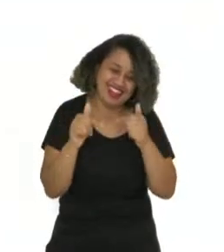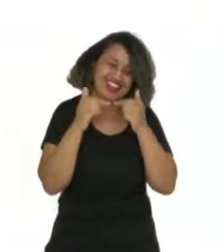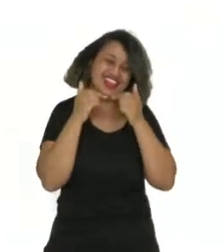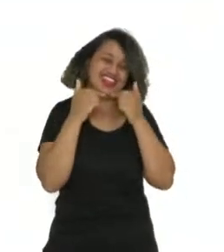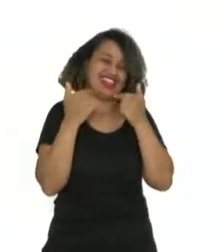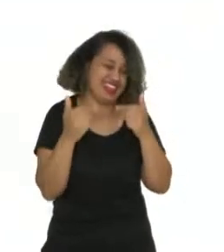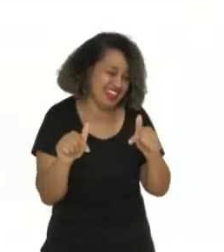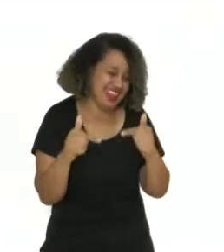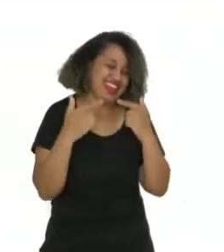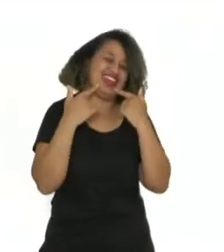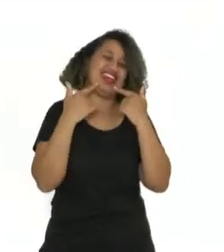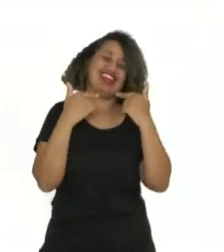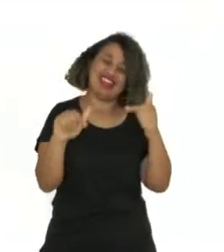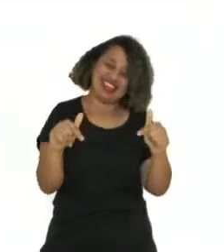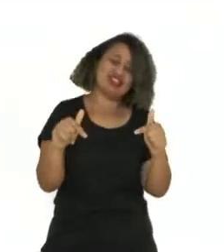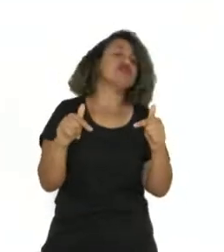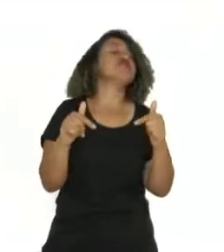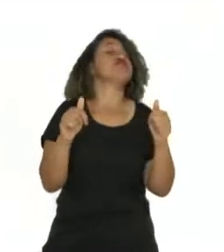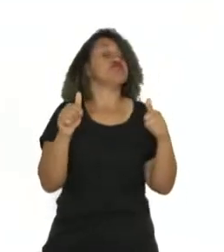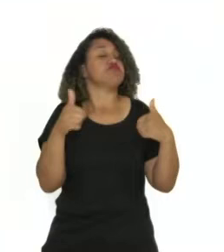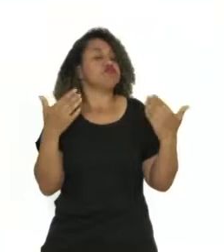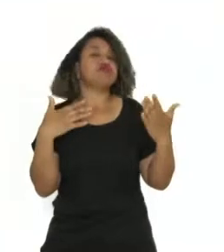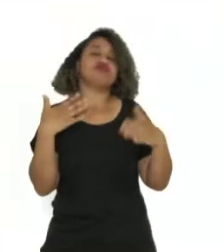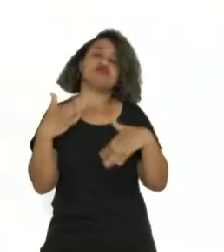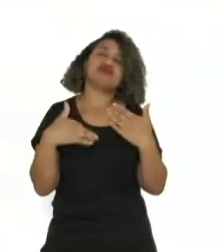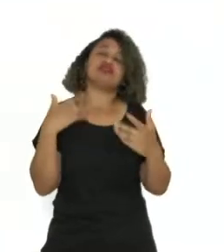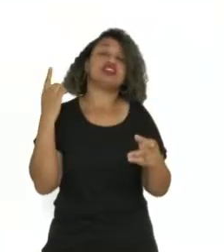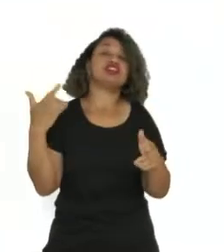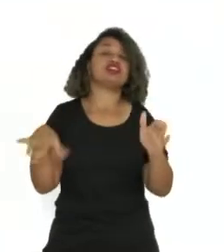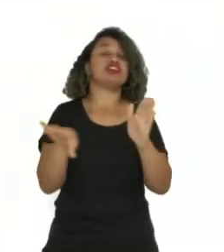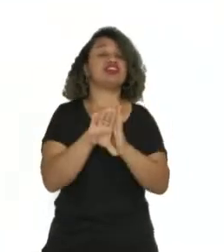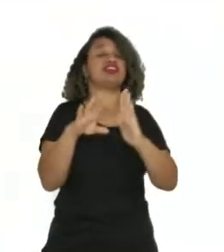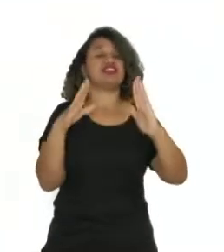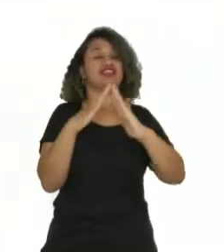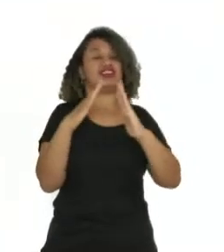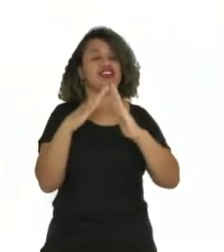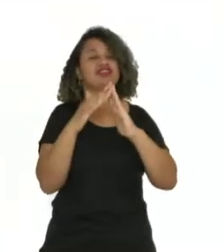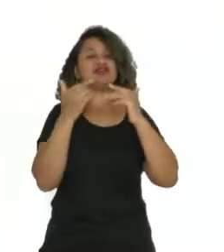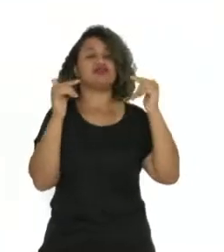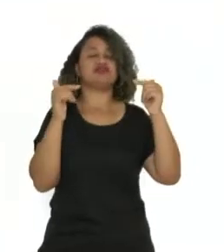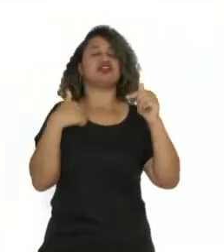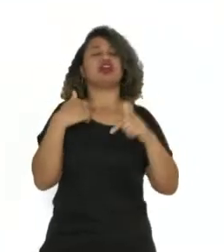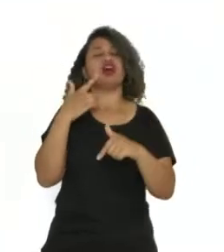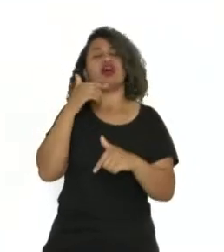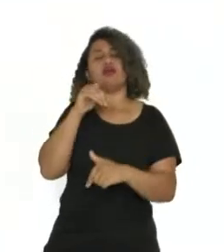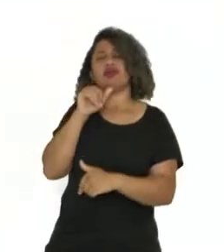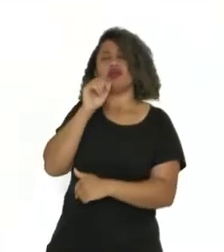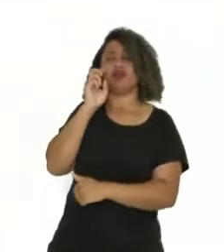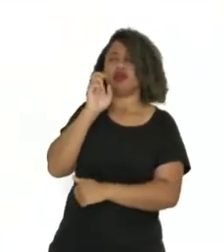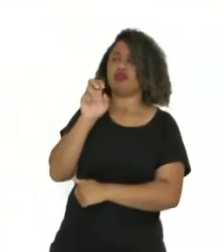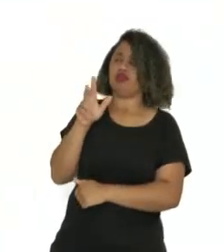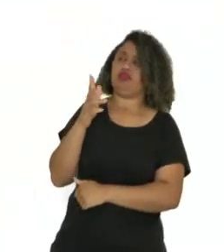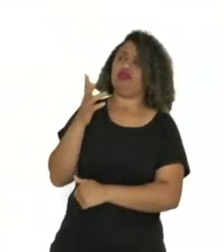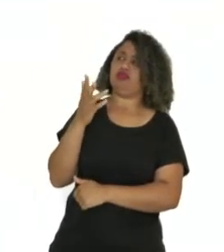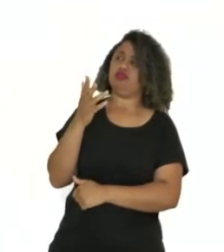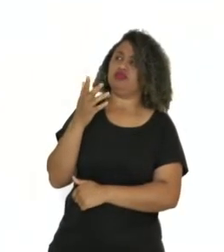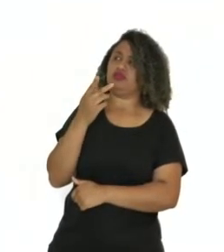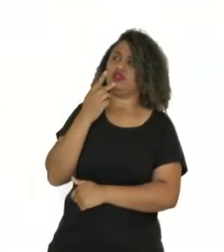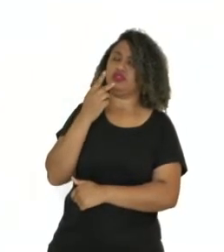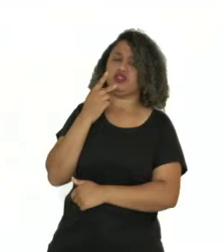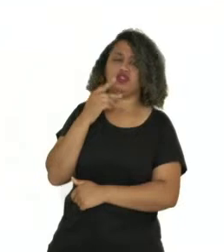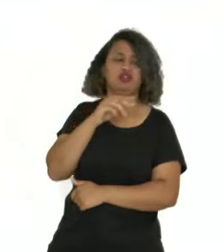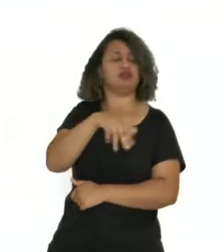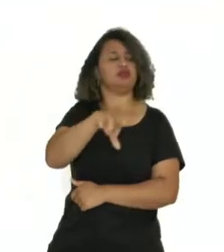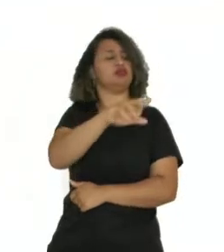amplo, barulhento. Assim foi rindo até chegar em casa, e quando minha mãe olhou-o de soslaio, disse para